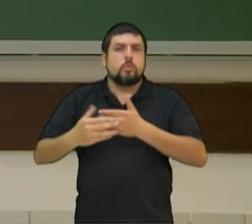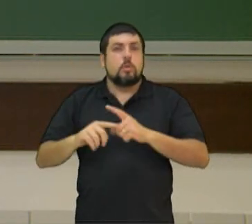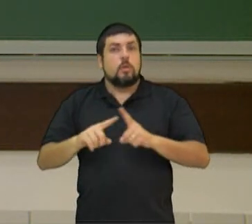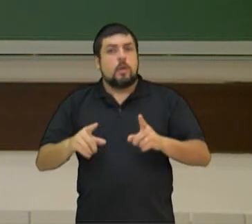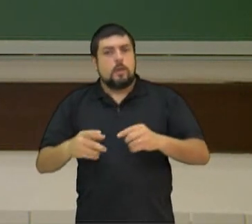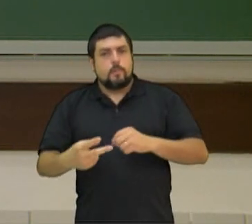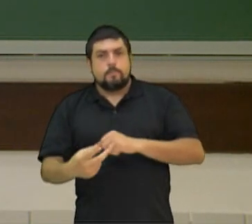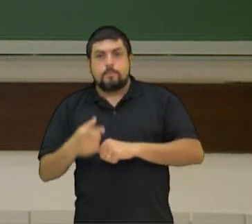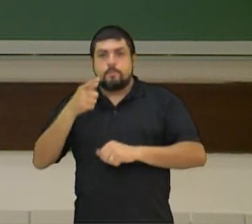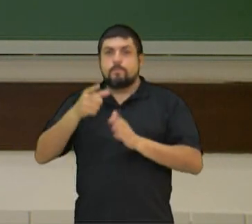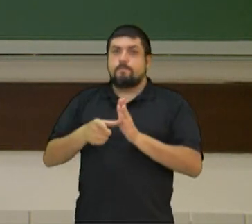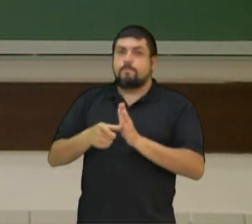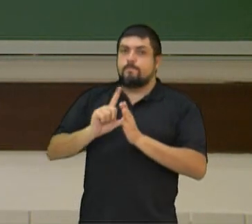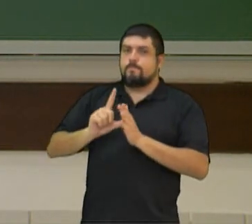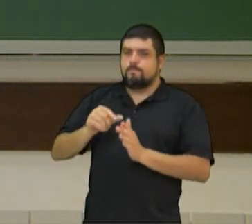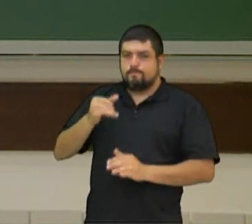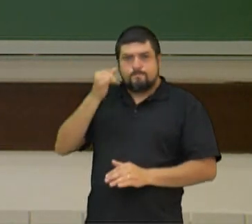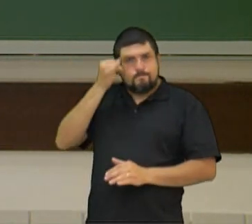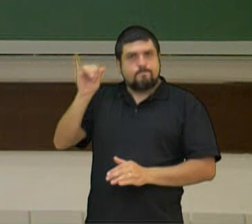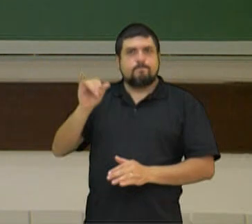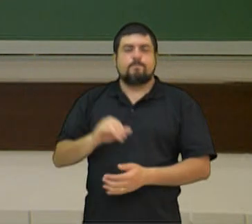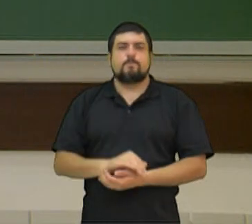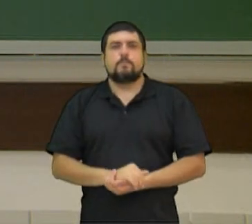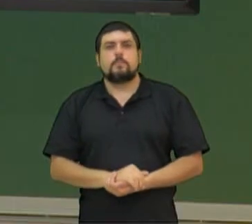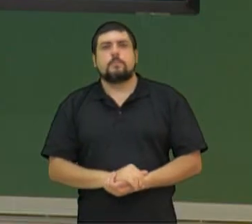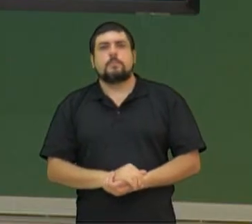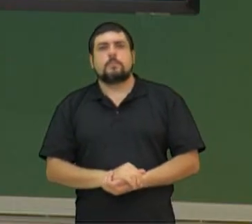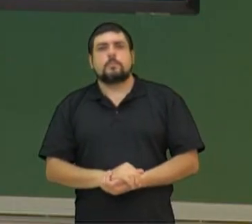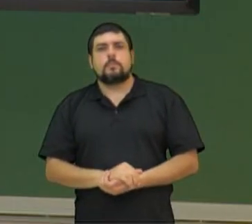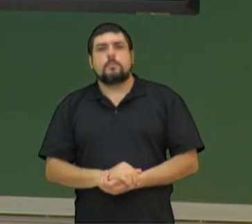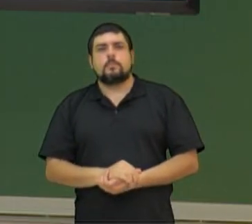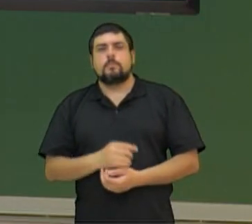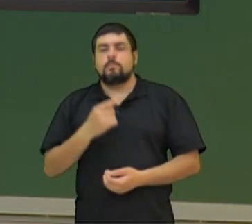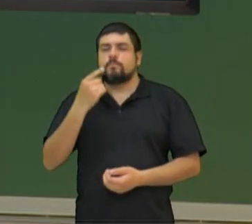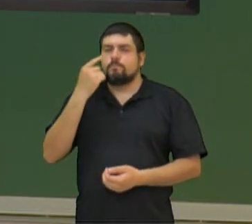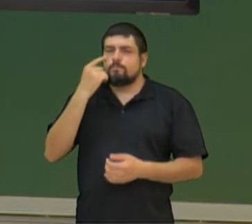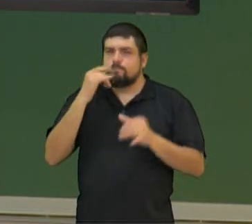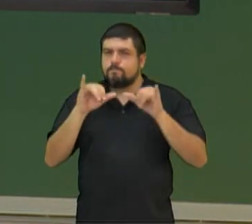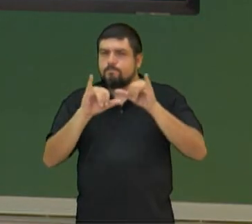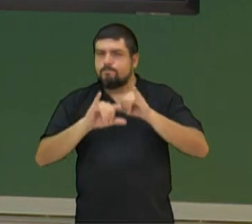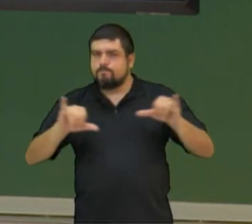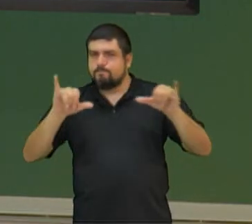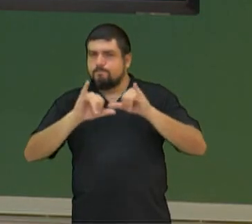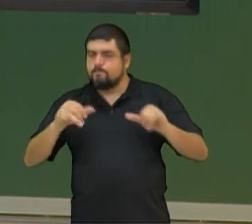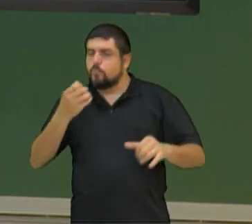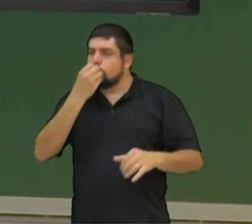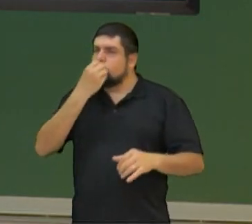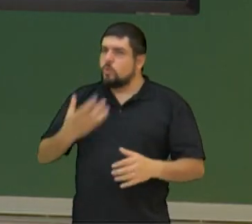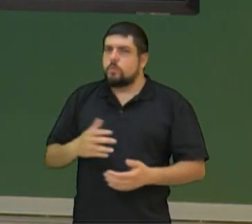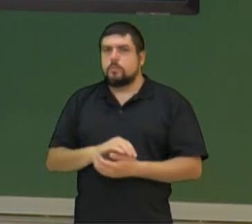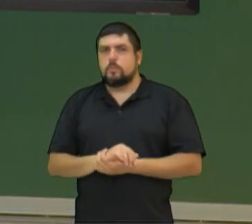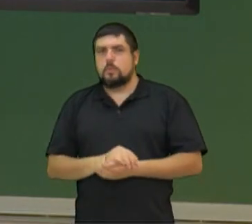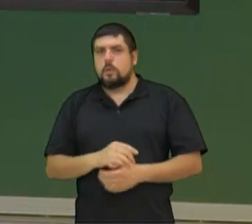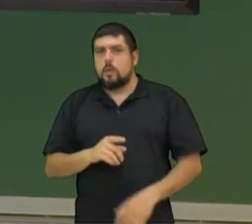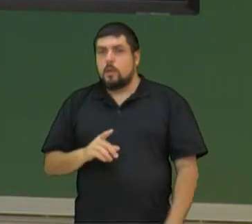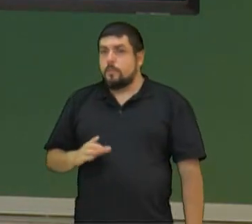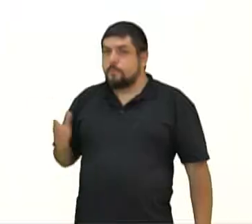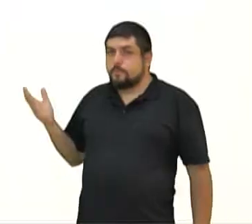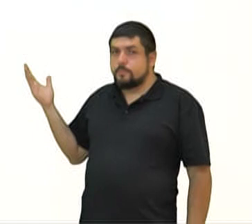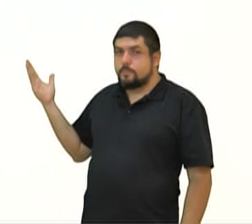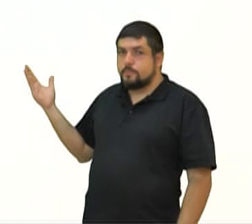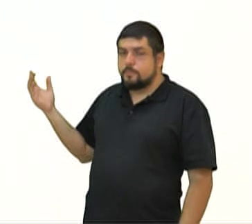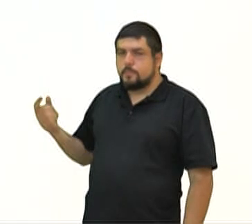melhor. E olha só algumas boas notícias com relação à AIDS. Essa é uma notícia bem recente,